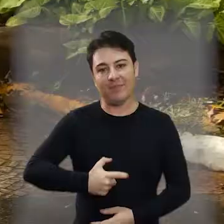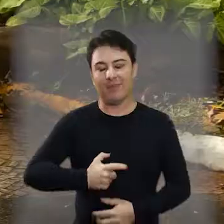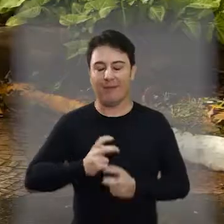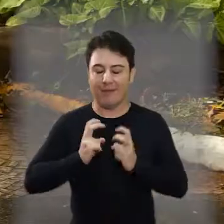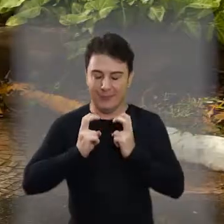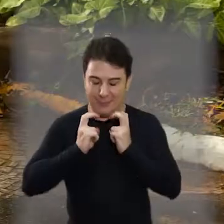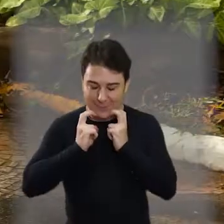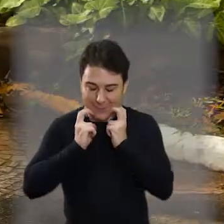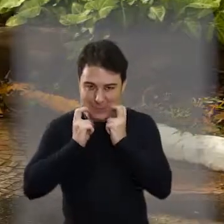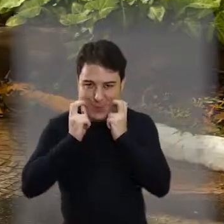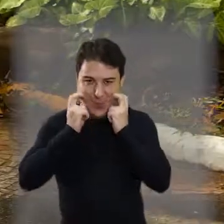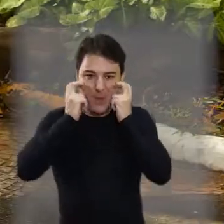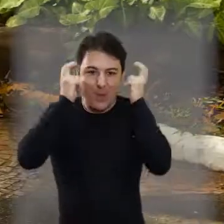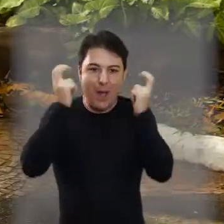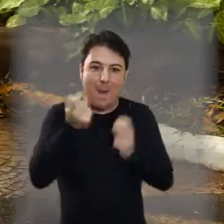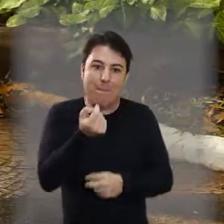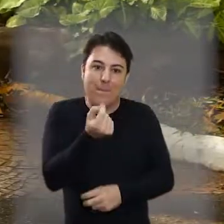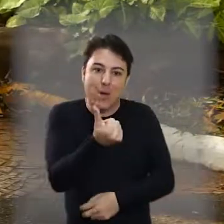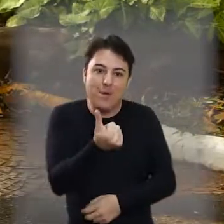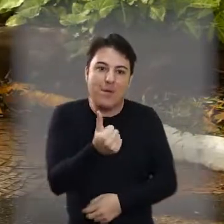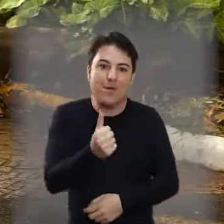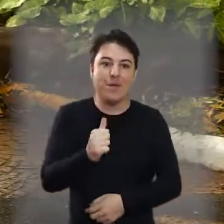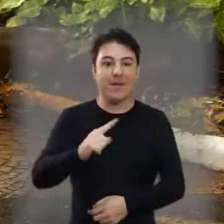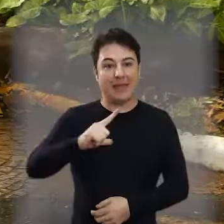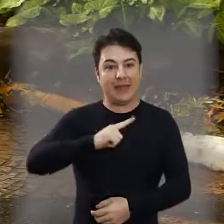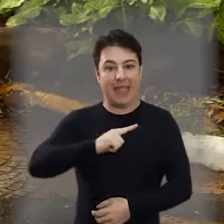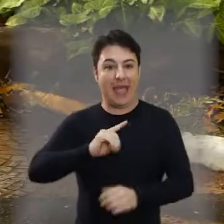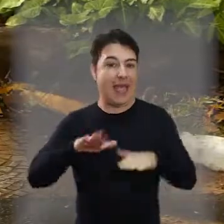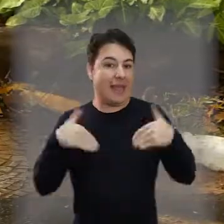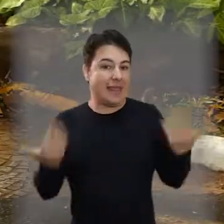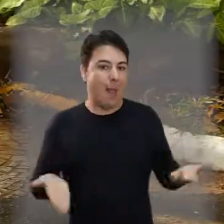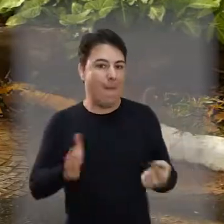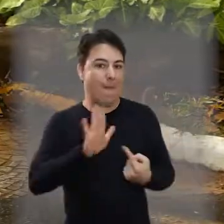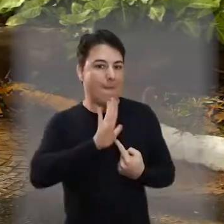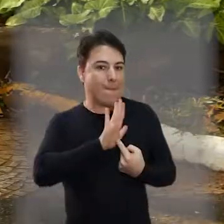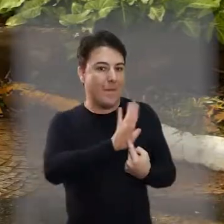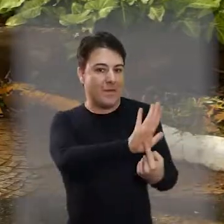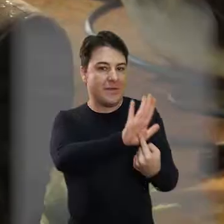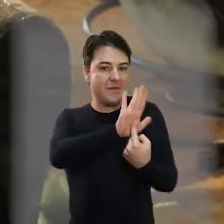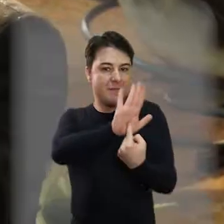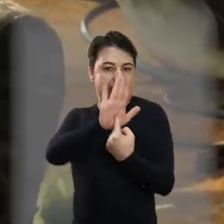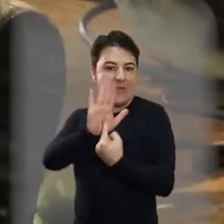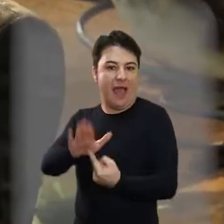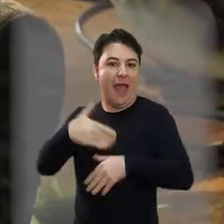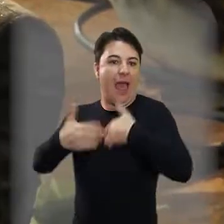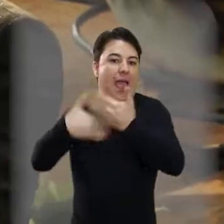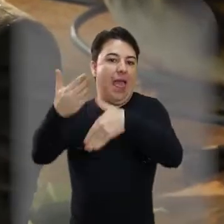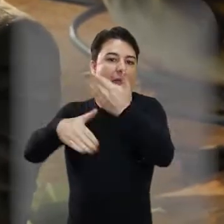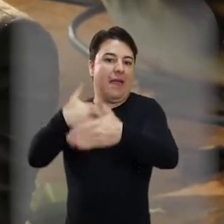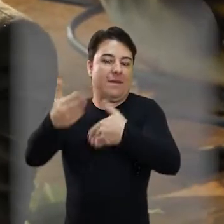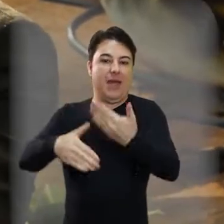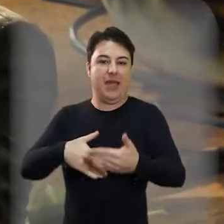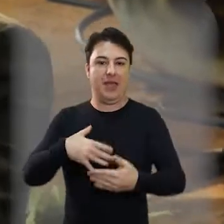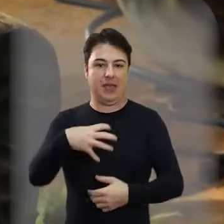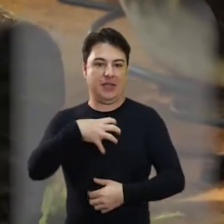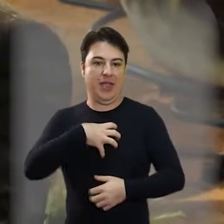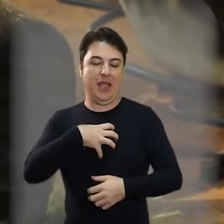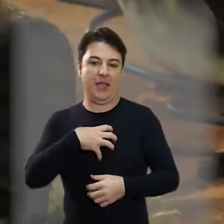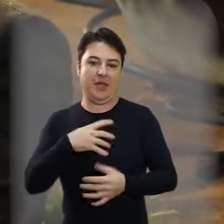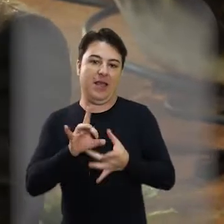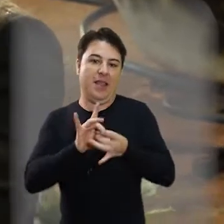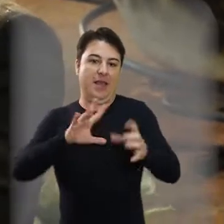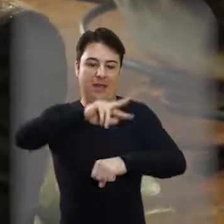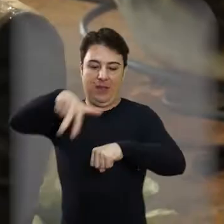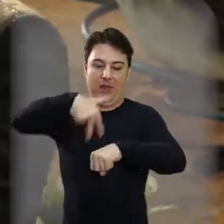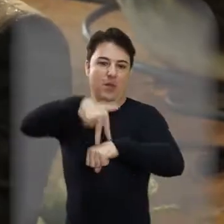Mas me apresentar para a família foi muito importante, porque eu sou um pouco tímido, então fez com que eu ganhasse essa confiança,